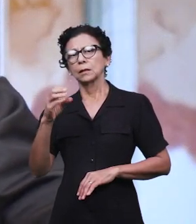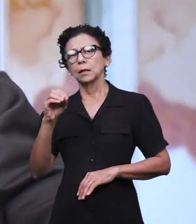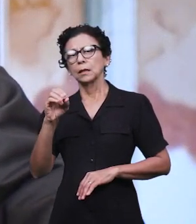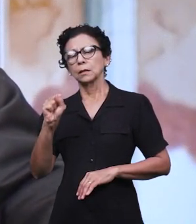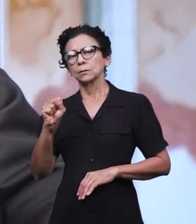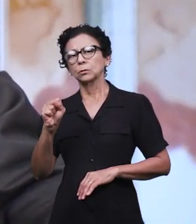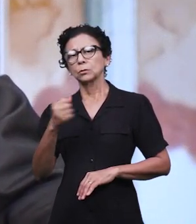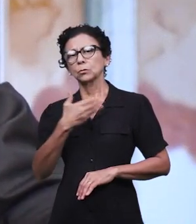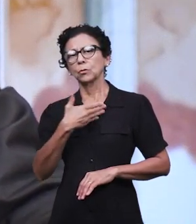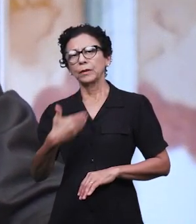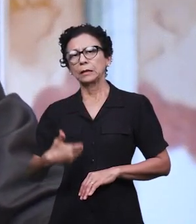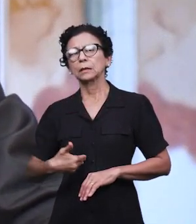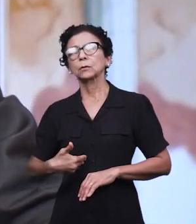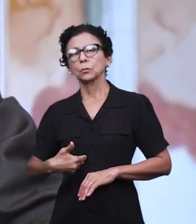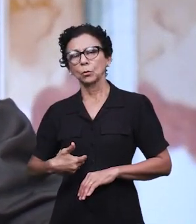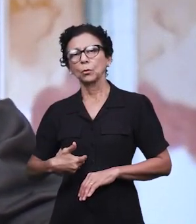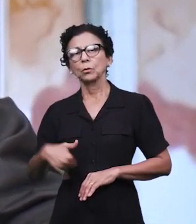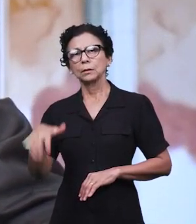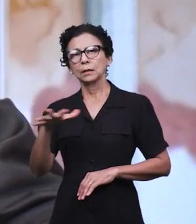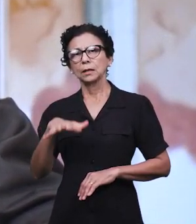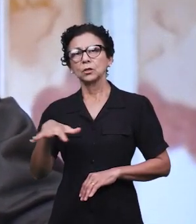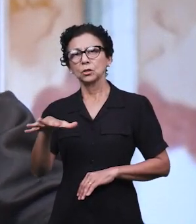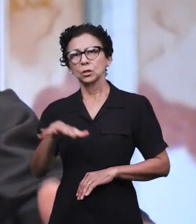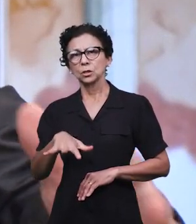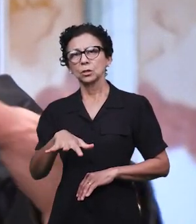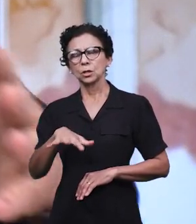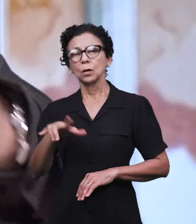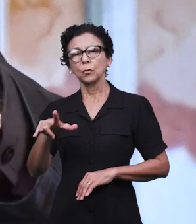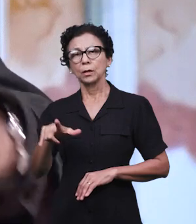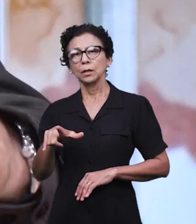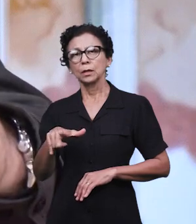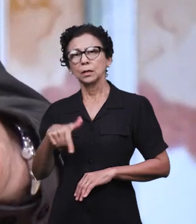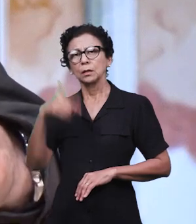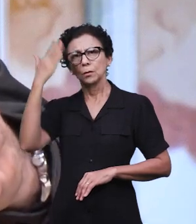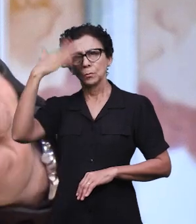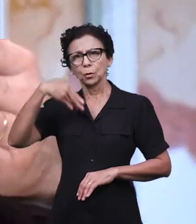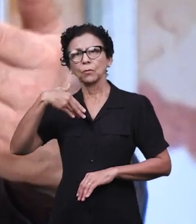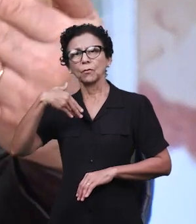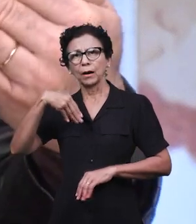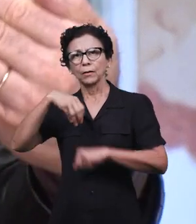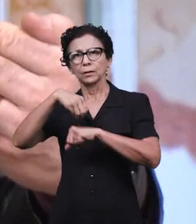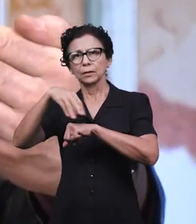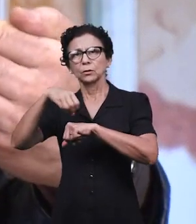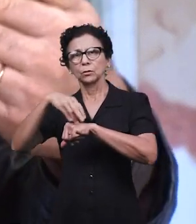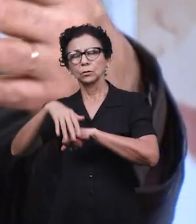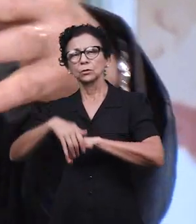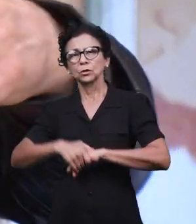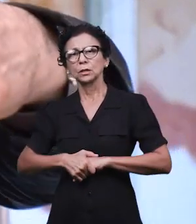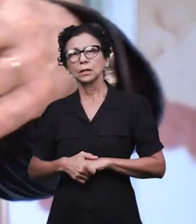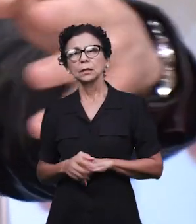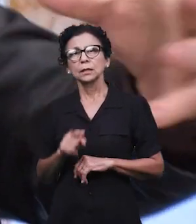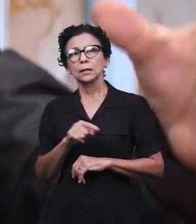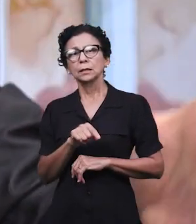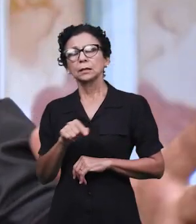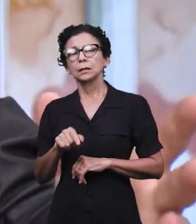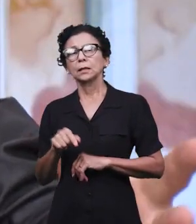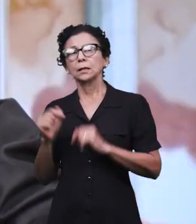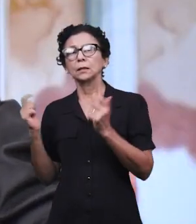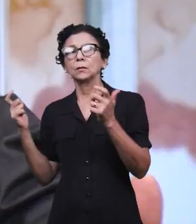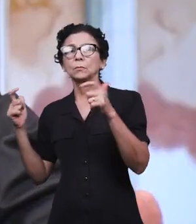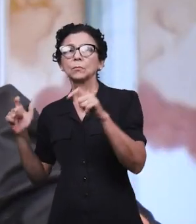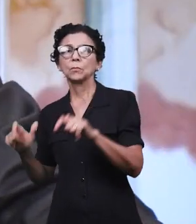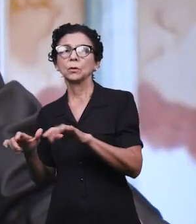Israel. Então, a importância dessa cidade Cesareia, que era a